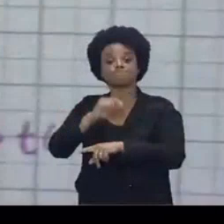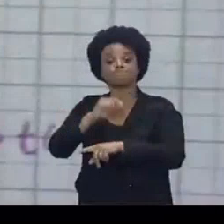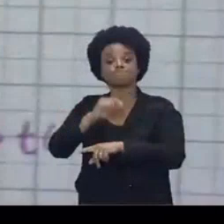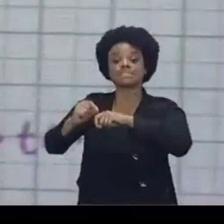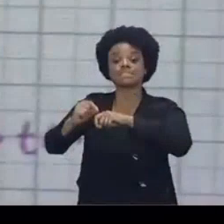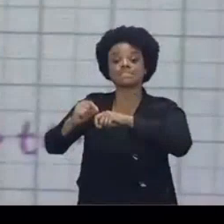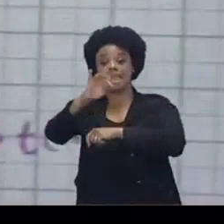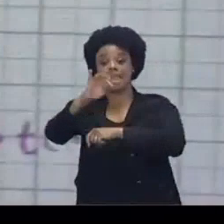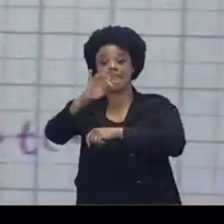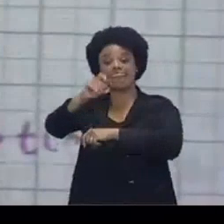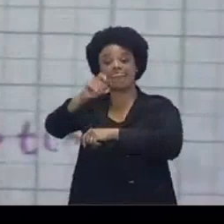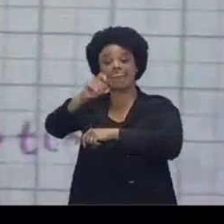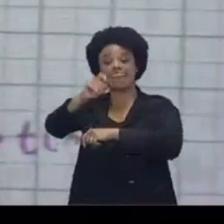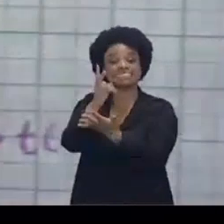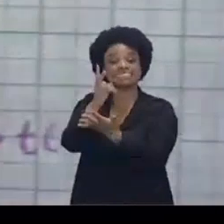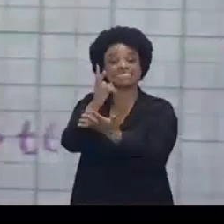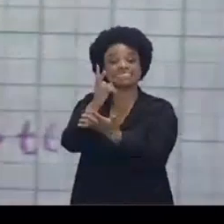sua velocidade.